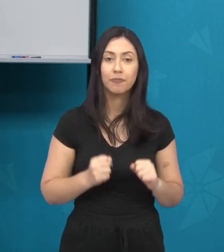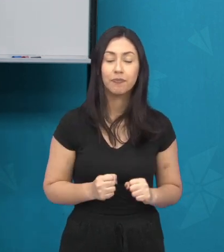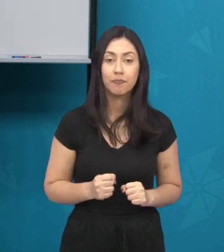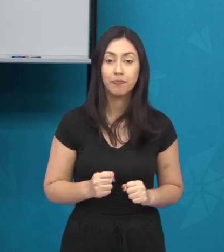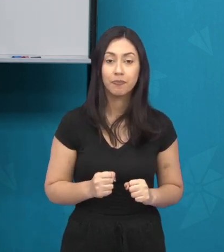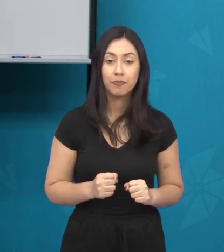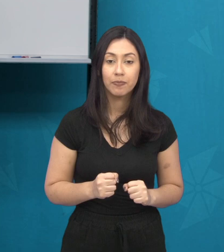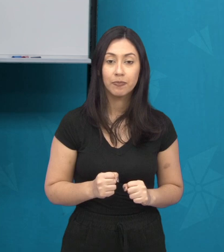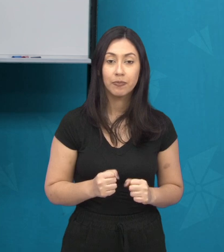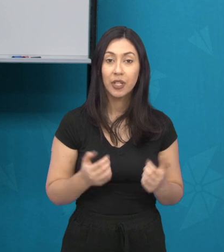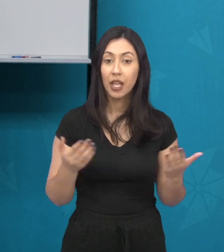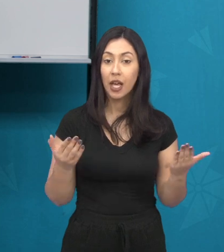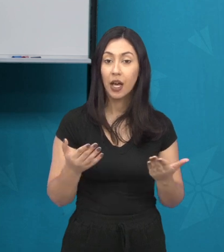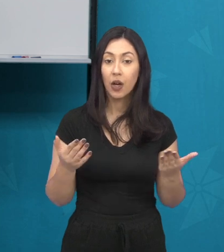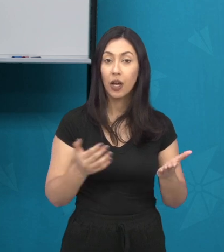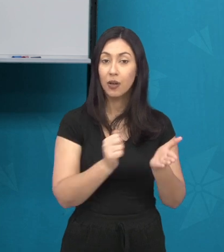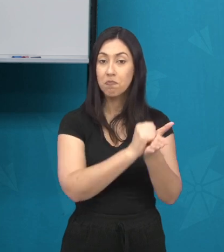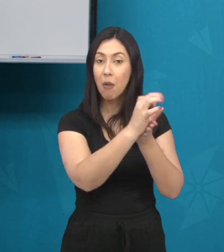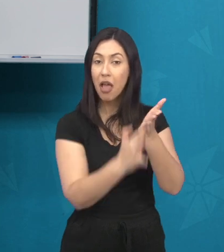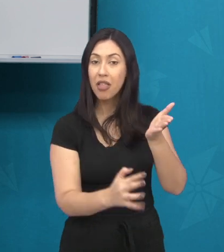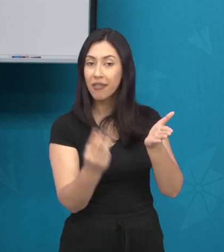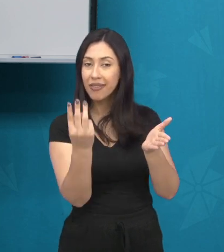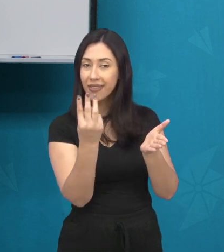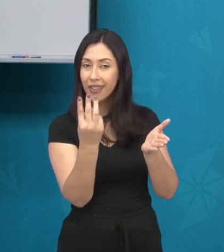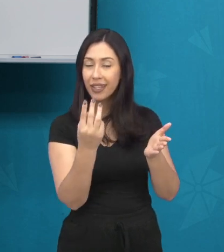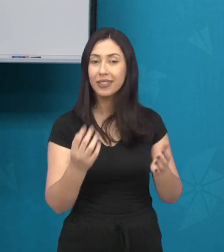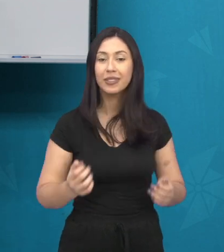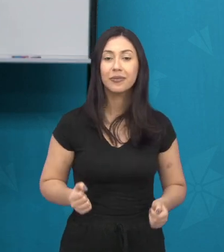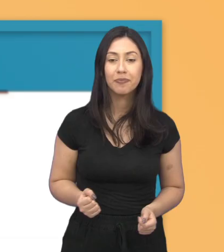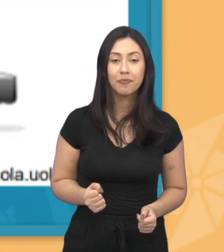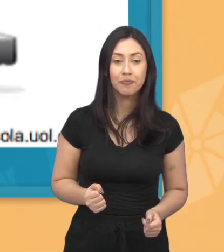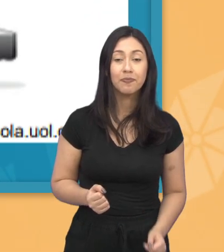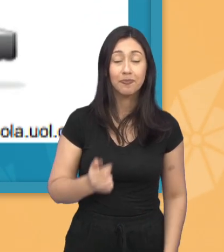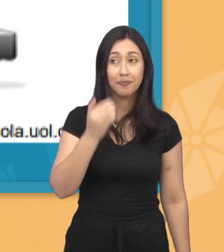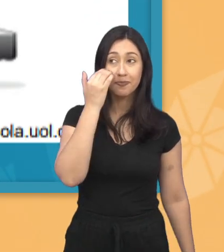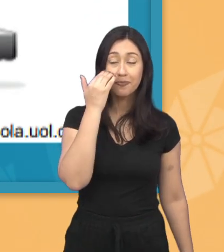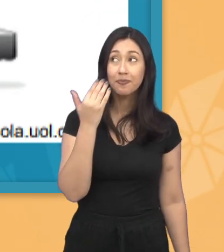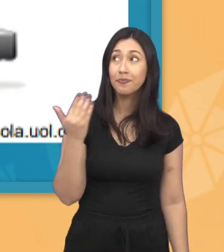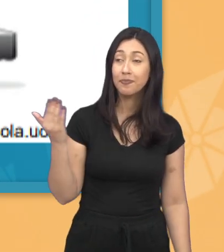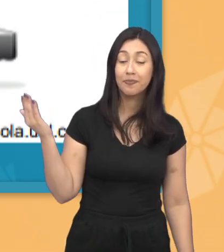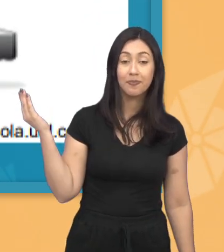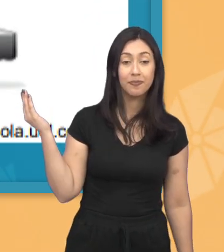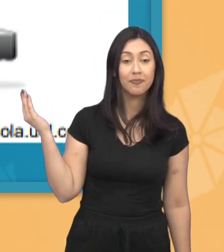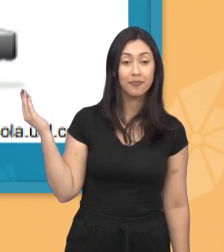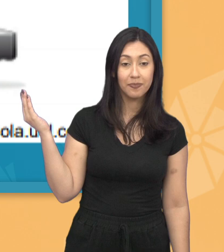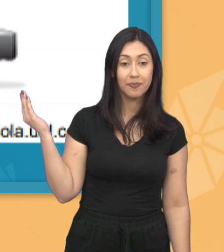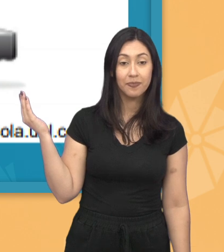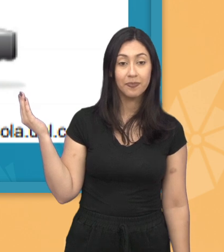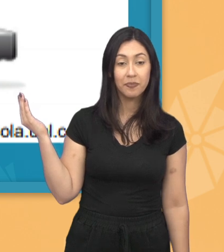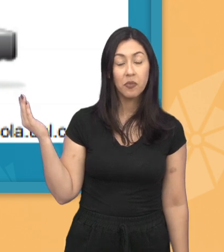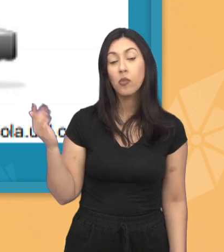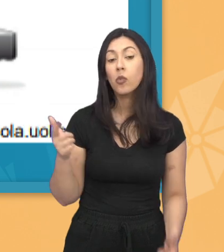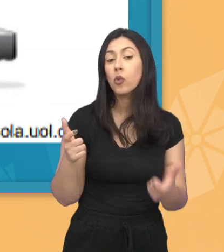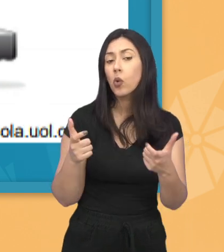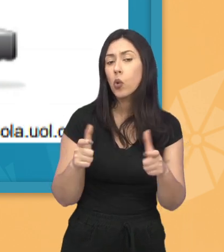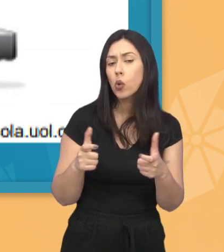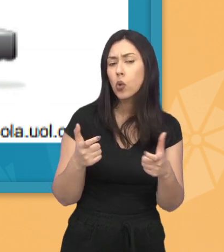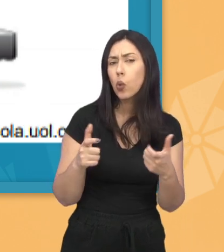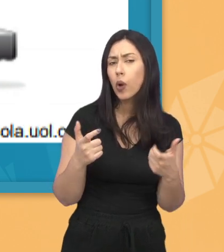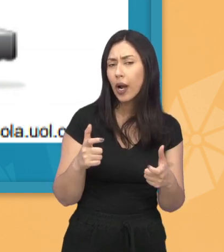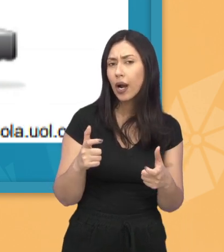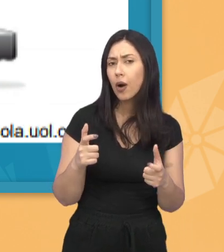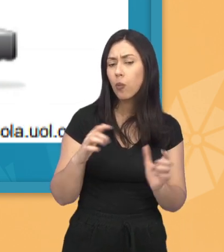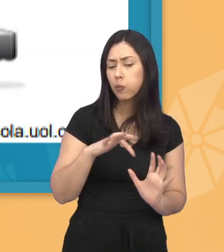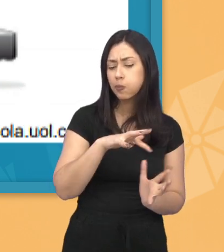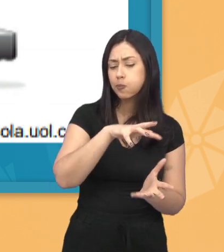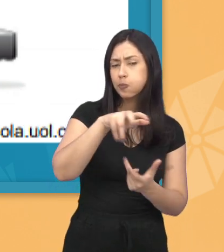é nós vamos pra questão 3 agora questão 3 em um local